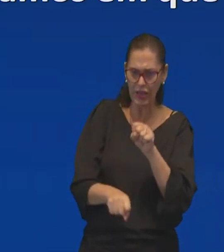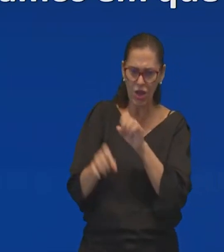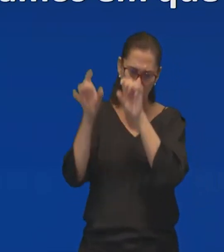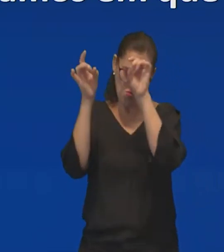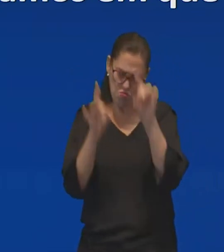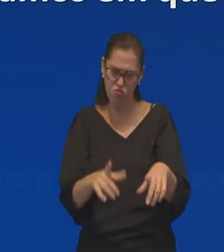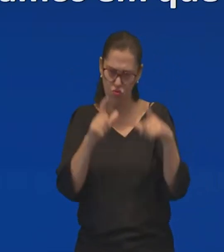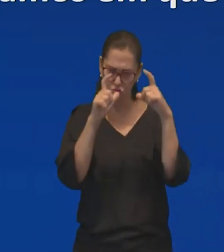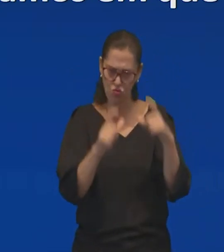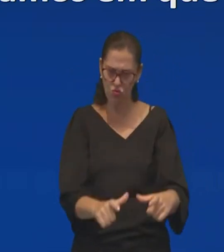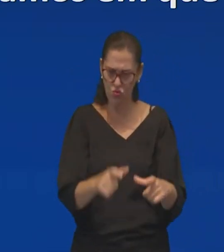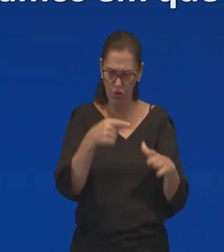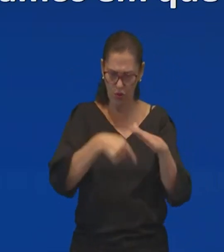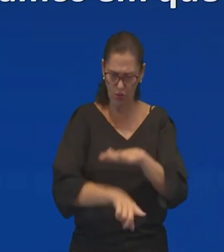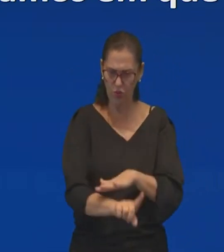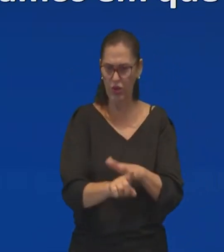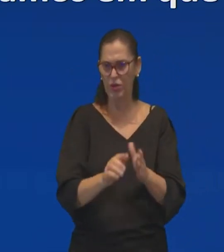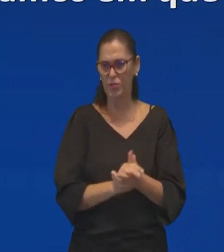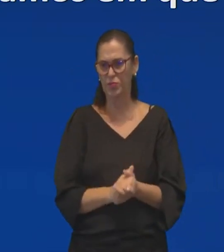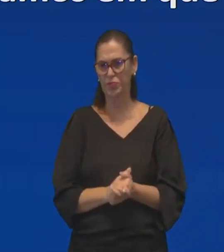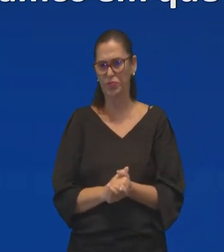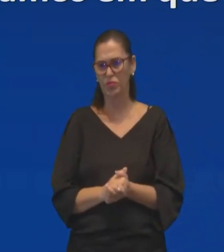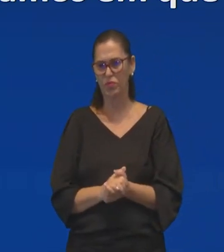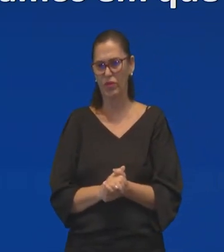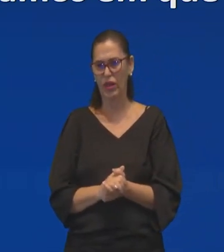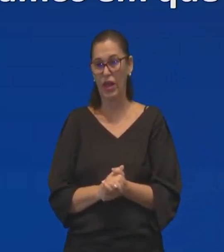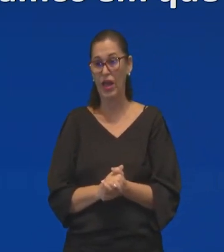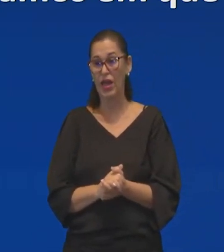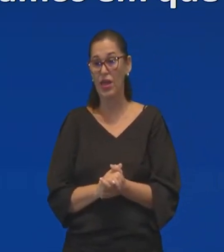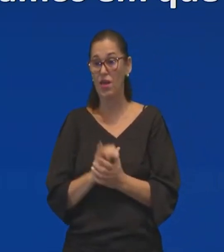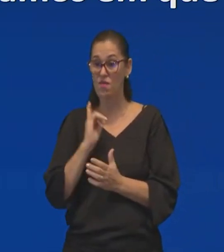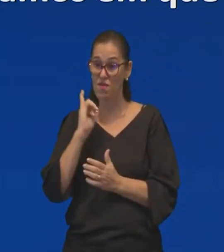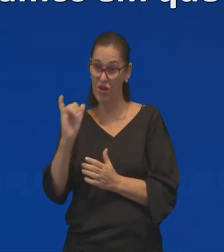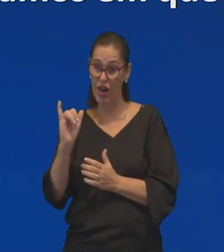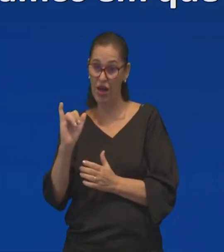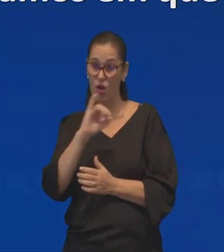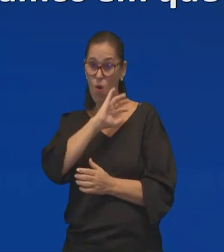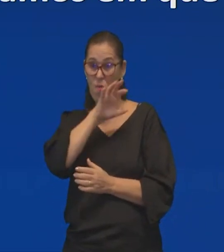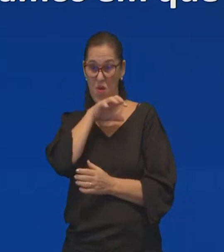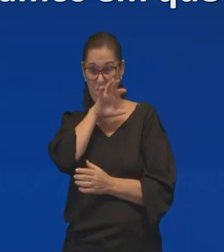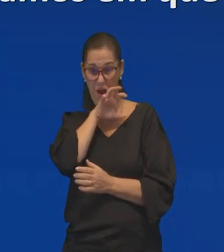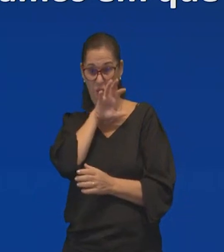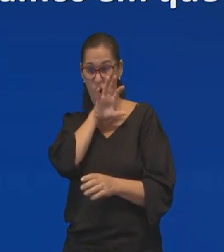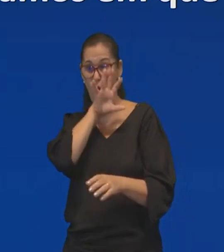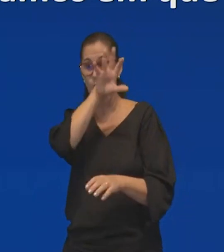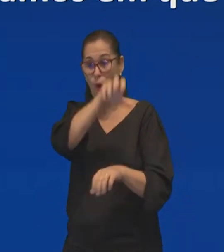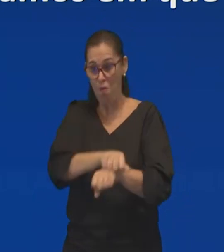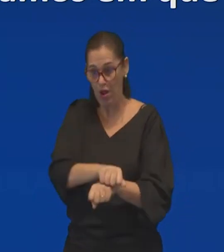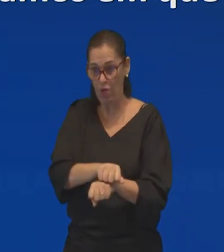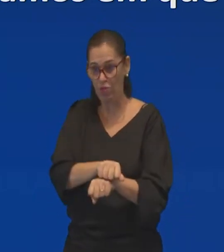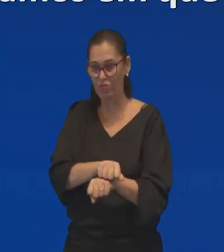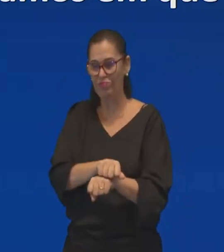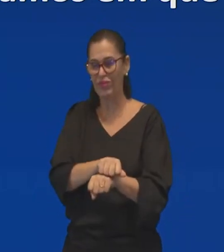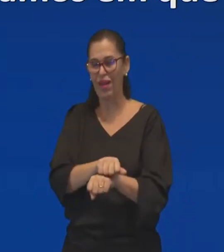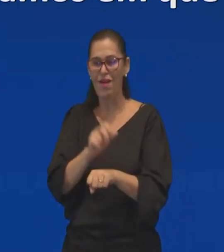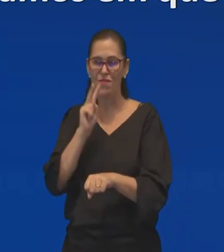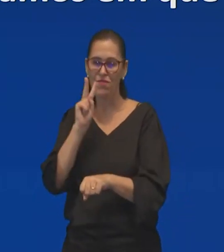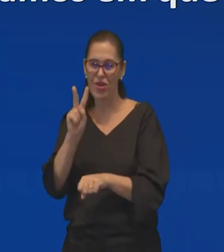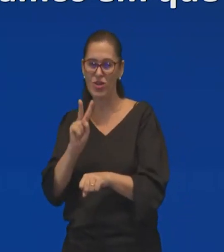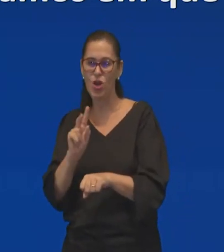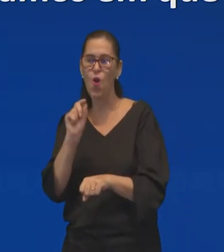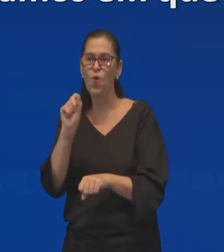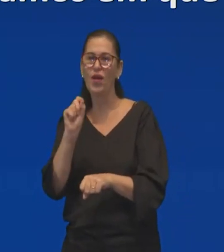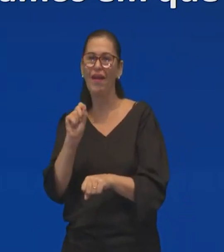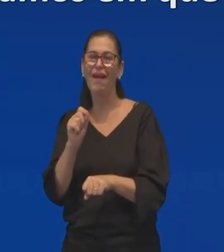e lancemo-lo numa destas cisternas, e diremos: um animal selvagem o comeu. E vejamos que